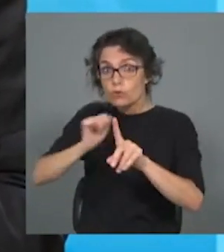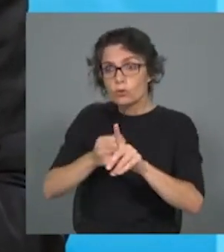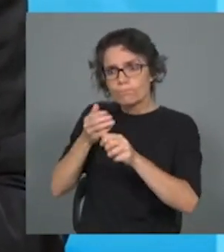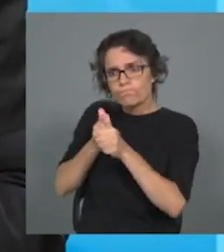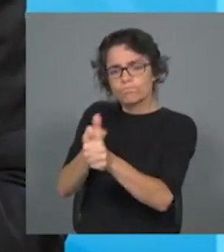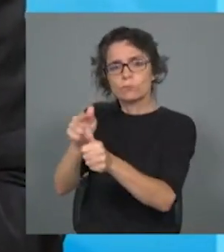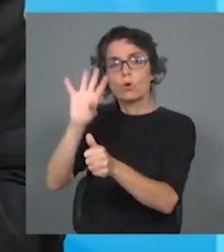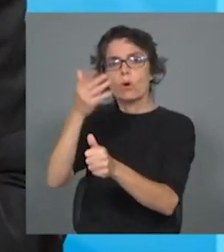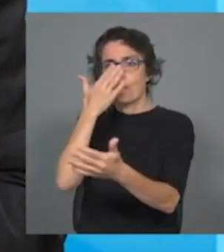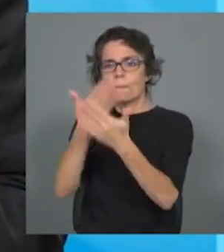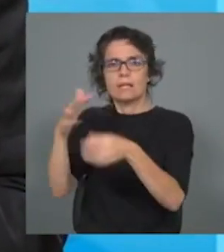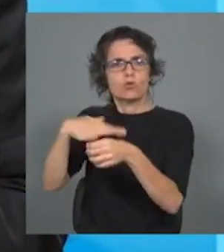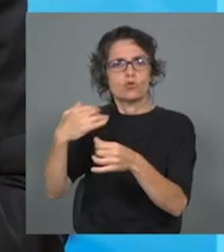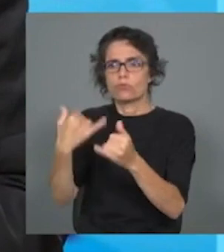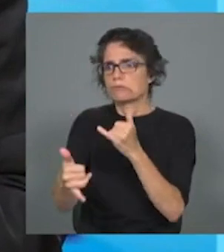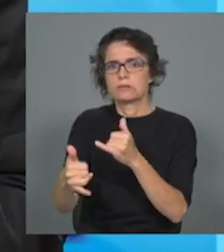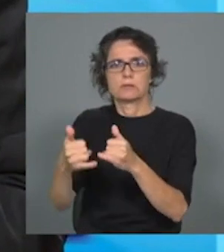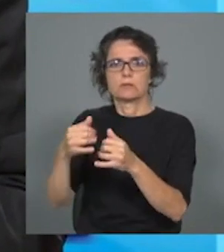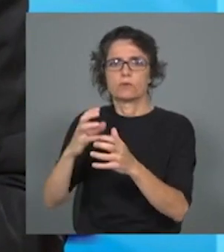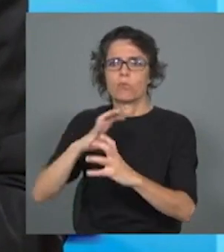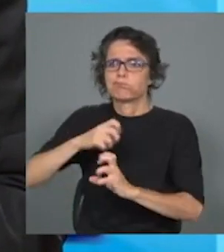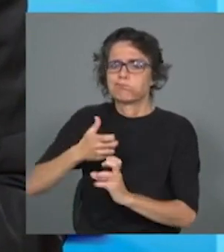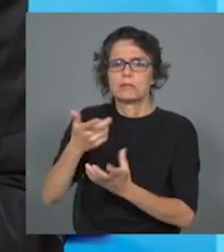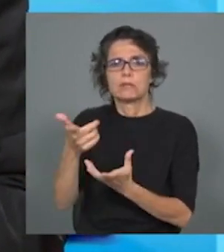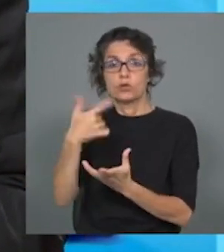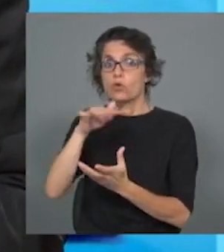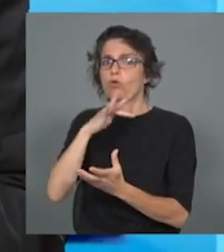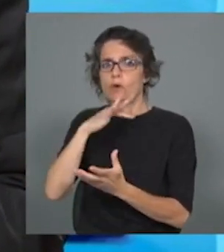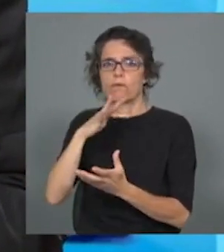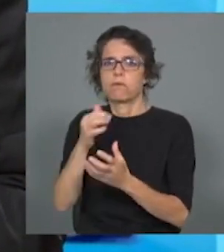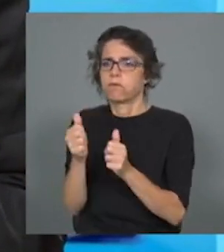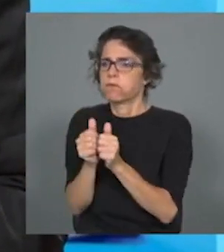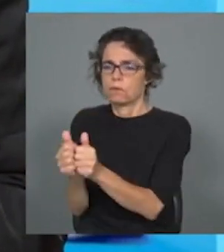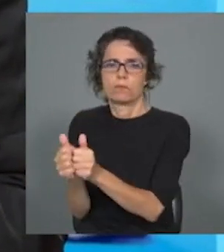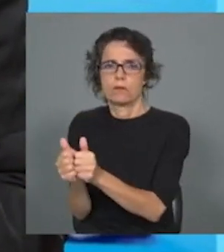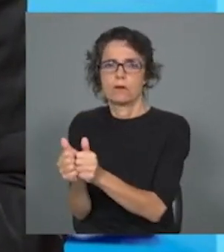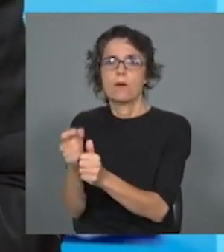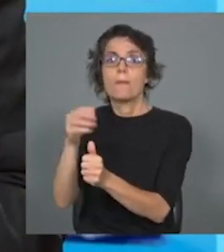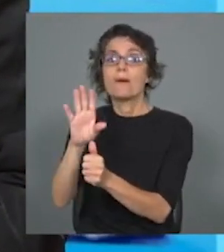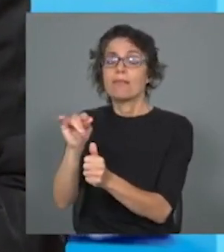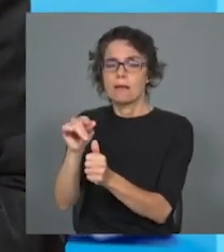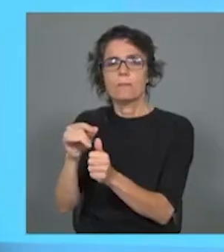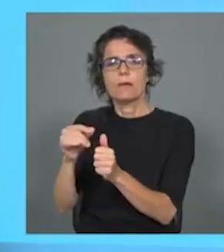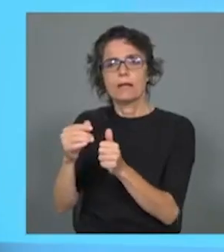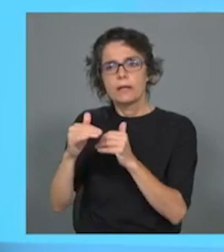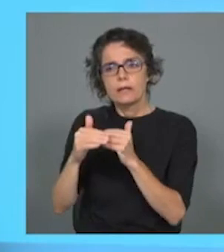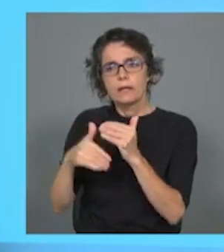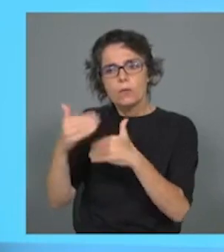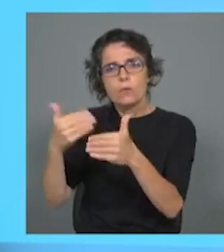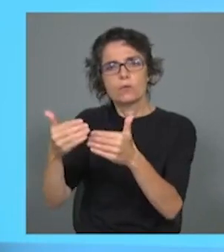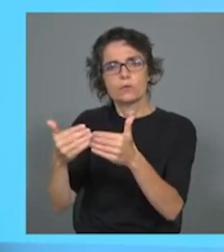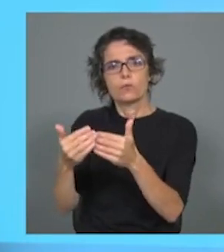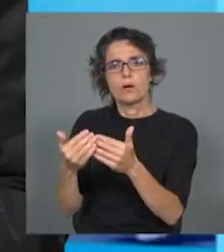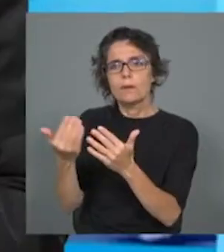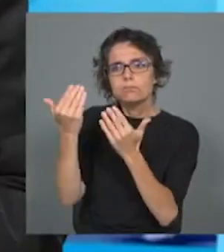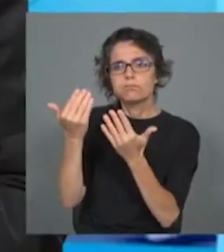né? E aí estamos com as famílias, estamos com eles, não há dúvida nenhuma, mas ser uma companhia mais permanente naquilo que é a homenagem,